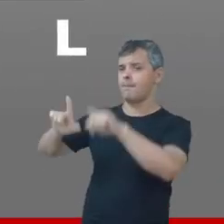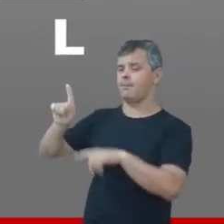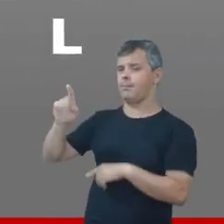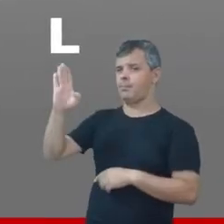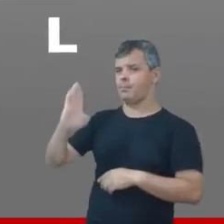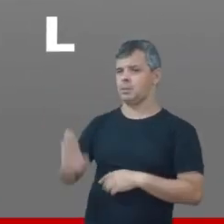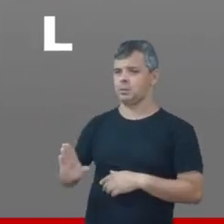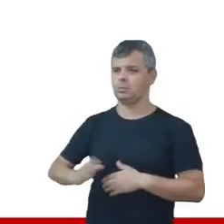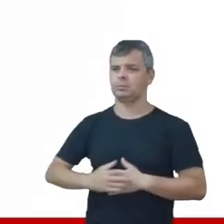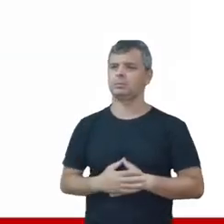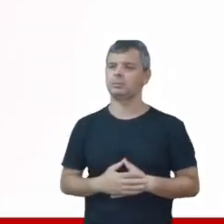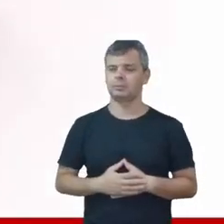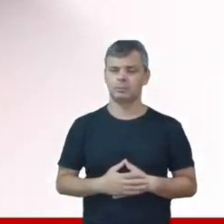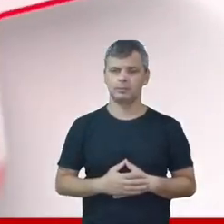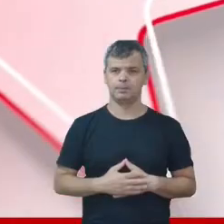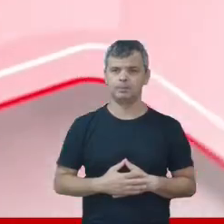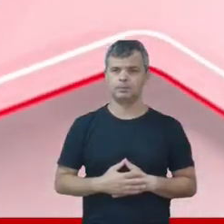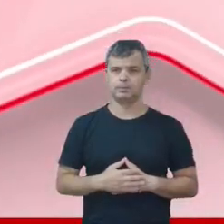PT Brasil.